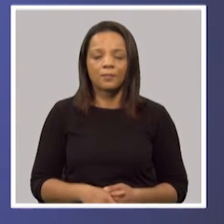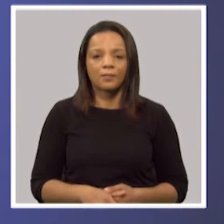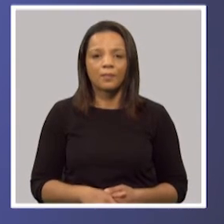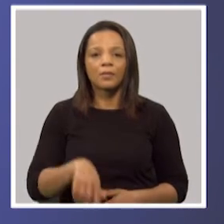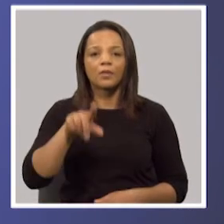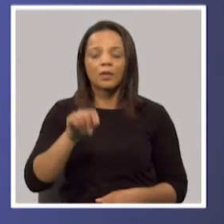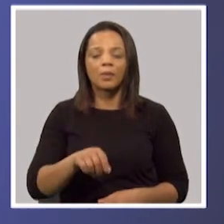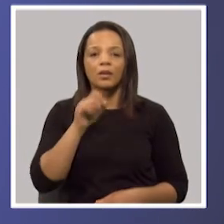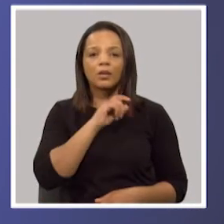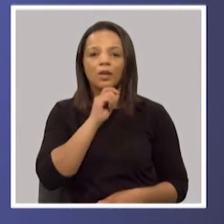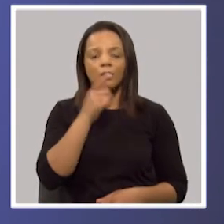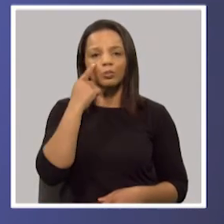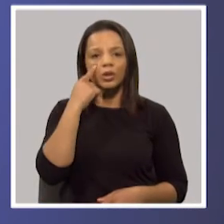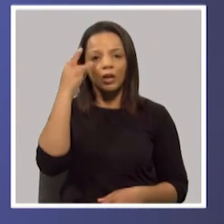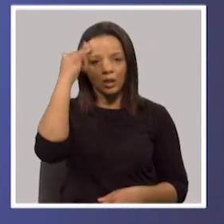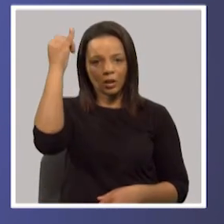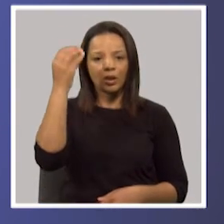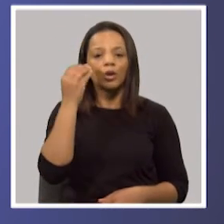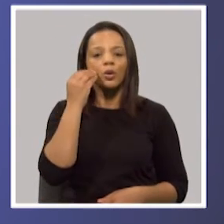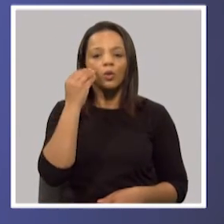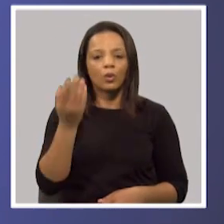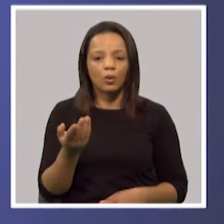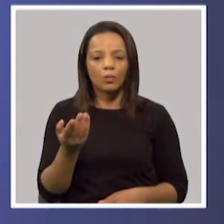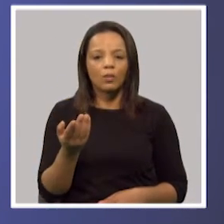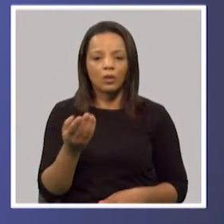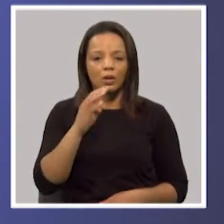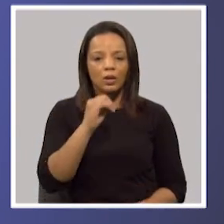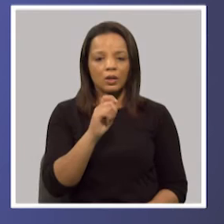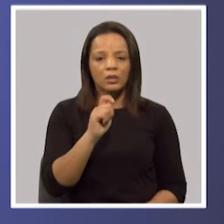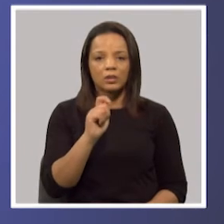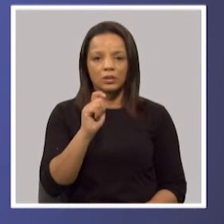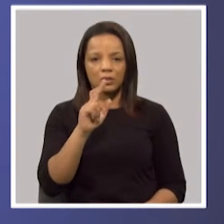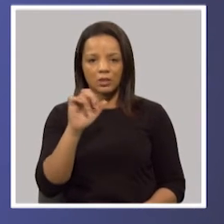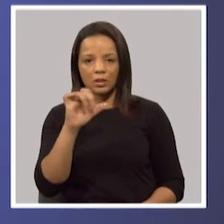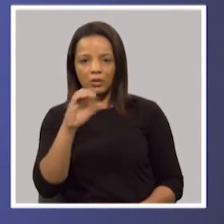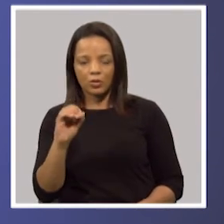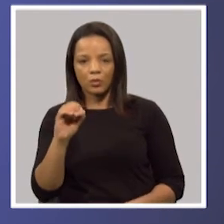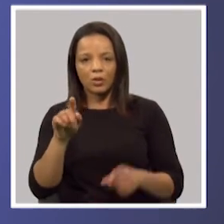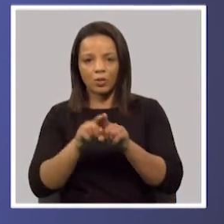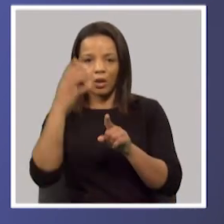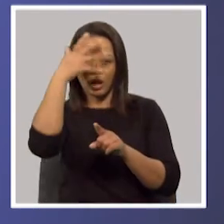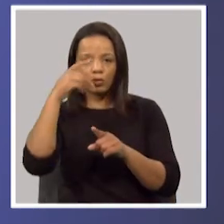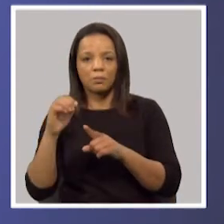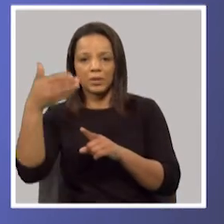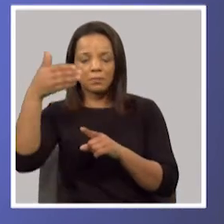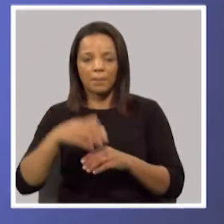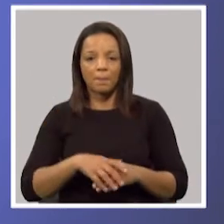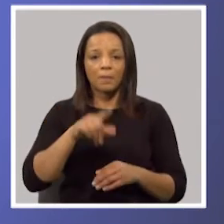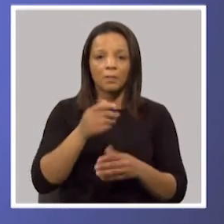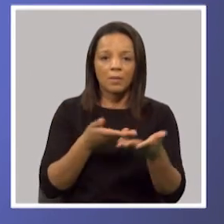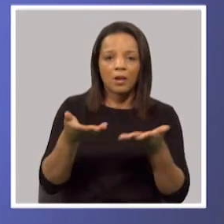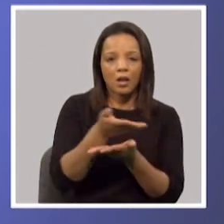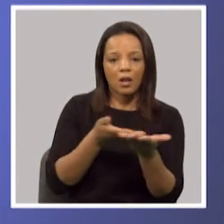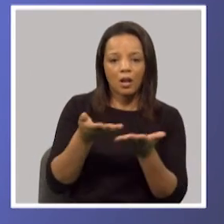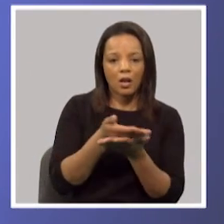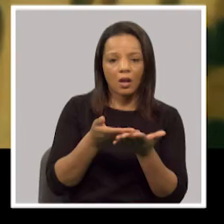E para isso conseguimos ilustrar essa ideia a partir da vida do Sérgio, não é? Que é o nosso personagem principal, à